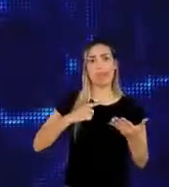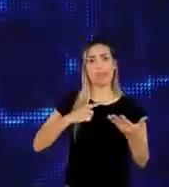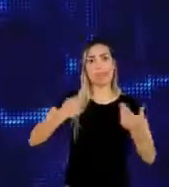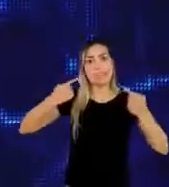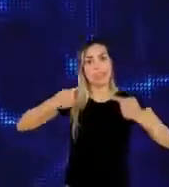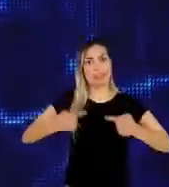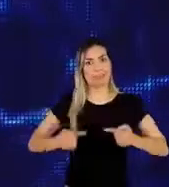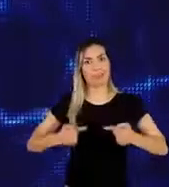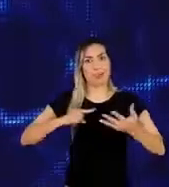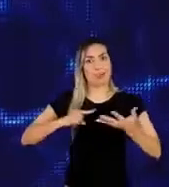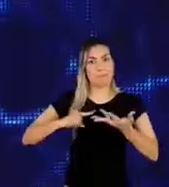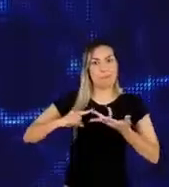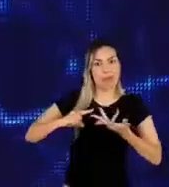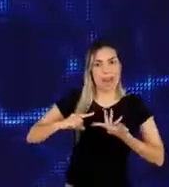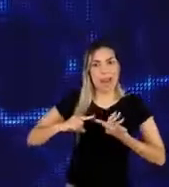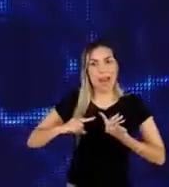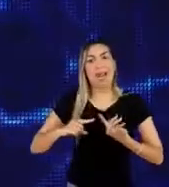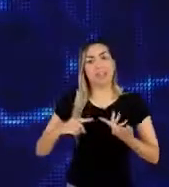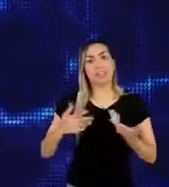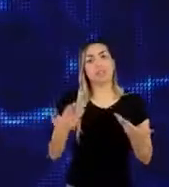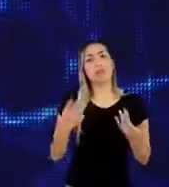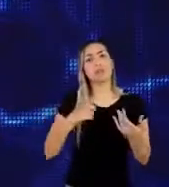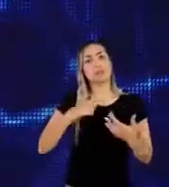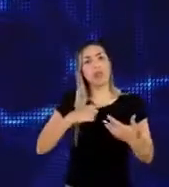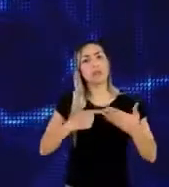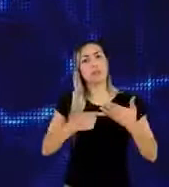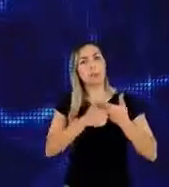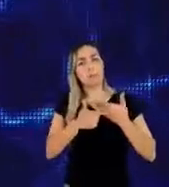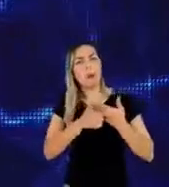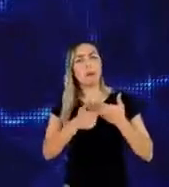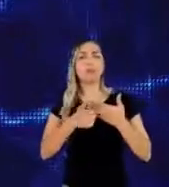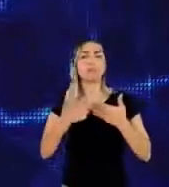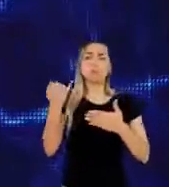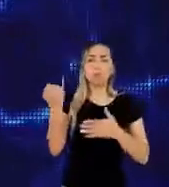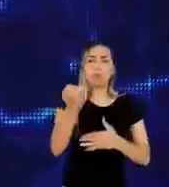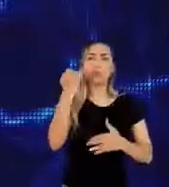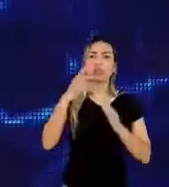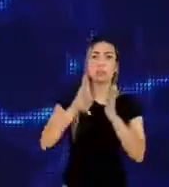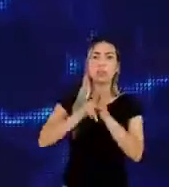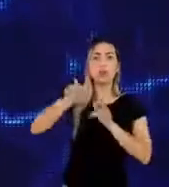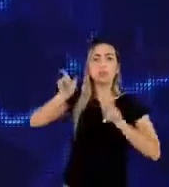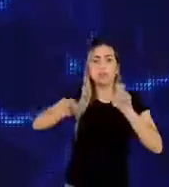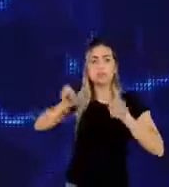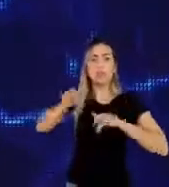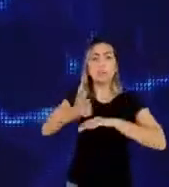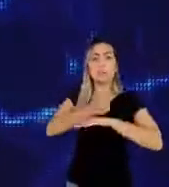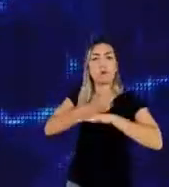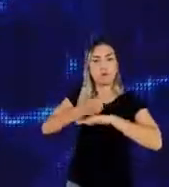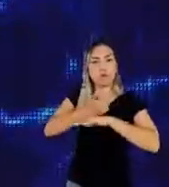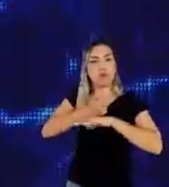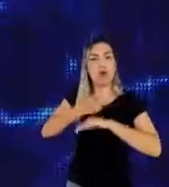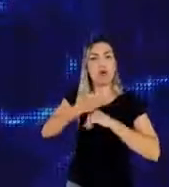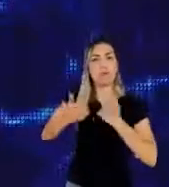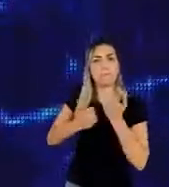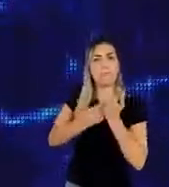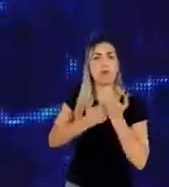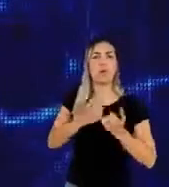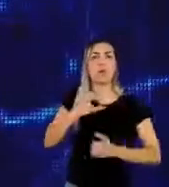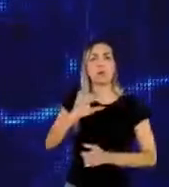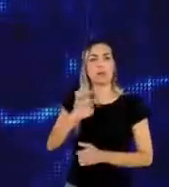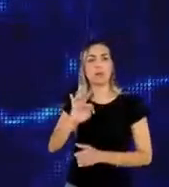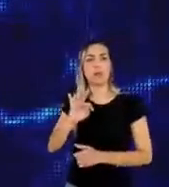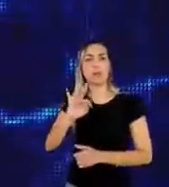gente vê aqui papéis assim, de muita relevância dos agentes que operam o setor, CPFL, as